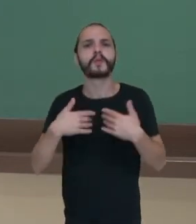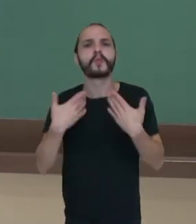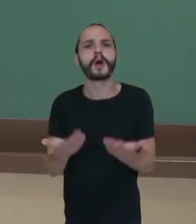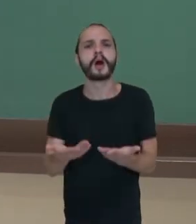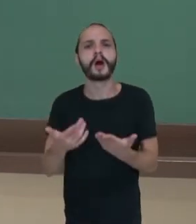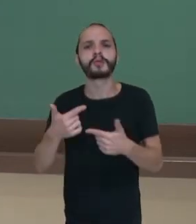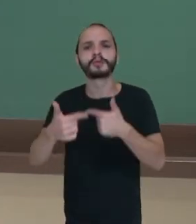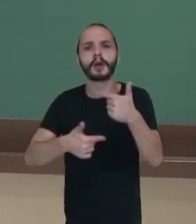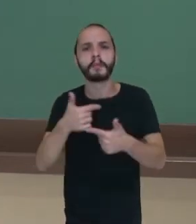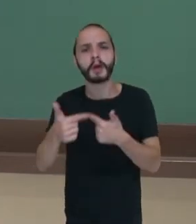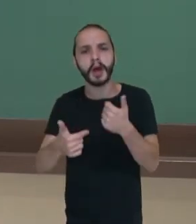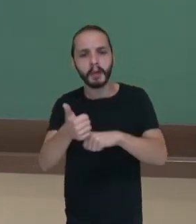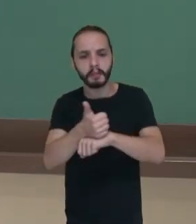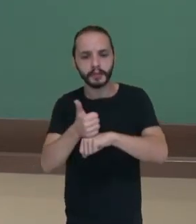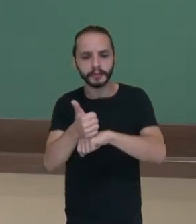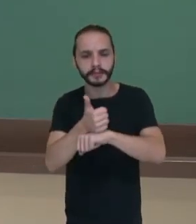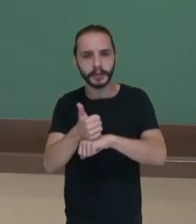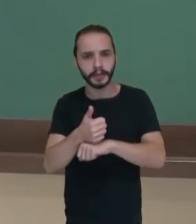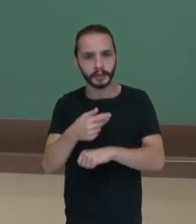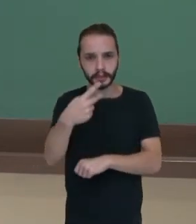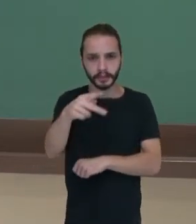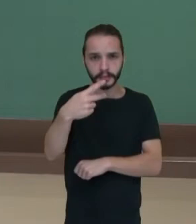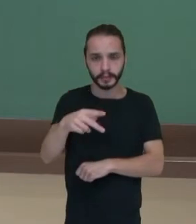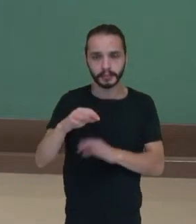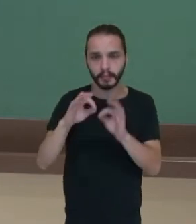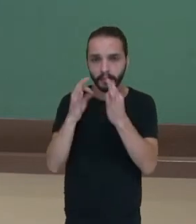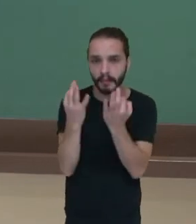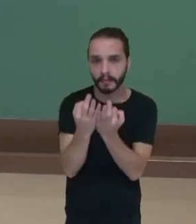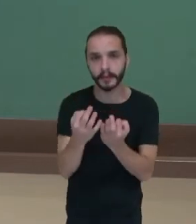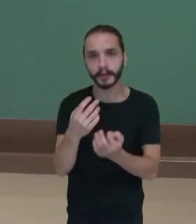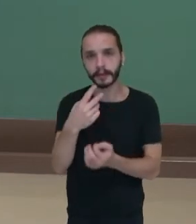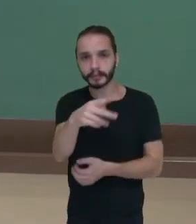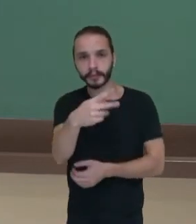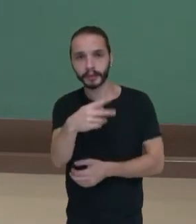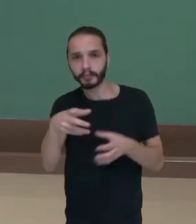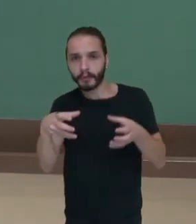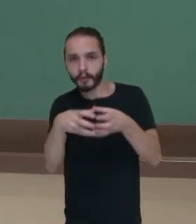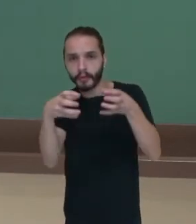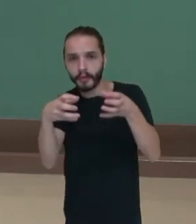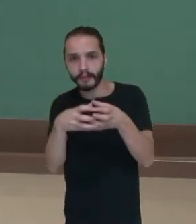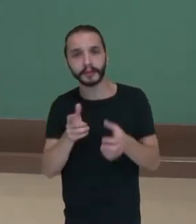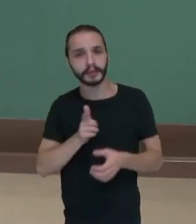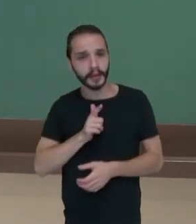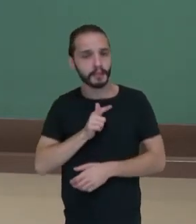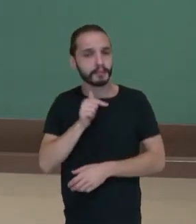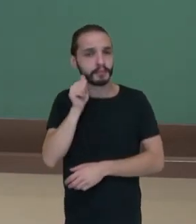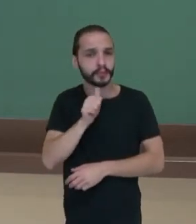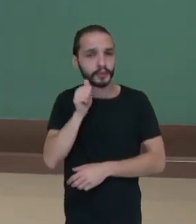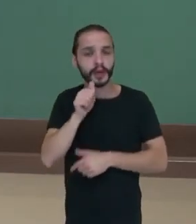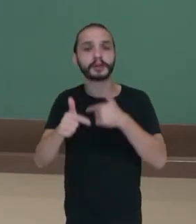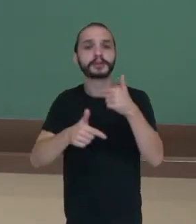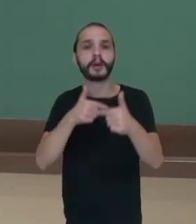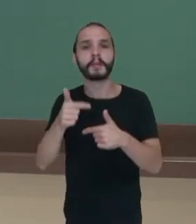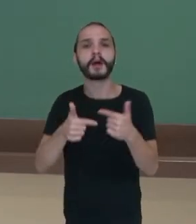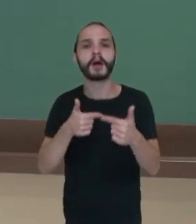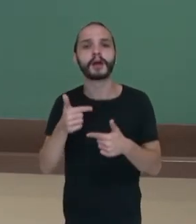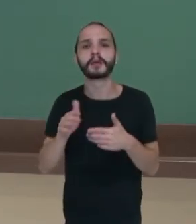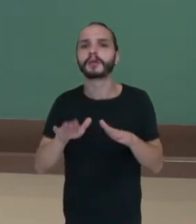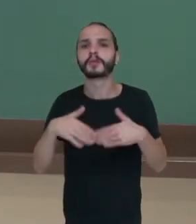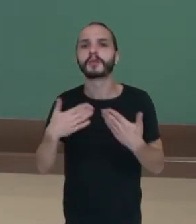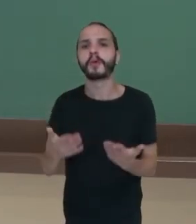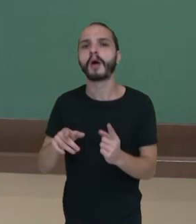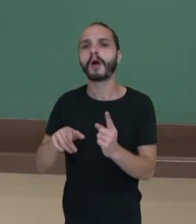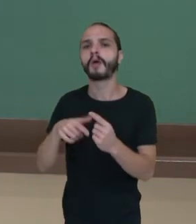mulheres? Será que no teu local de vivência, na tua família, você tem mulheres que trabalham? E quais são as